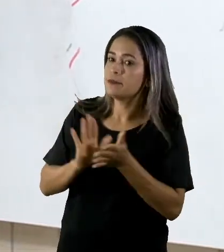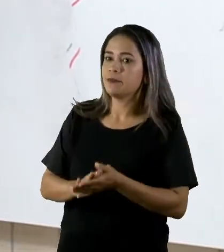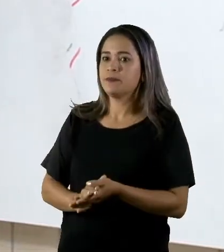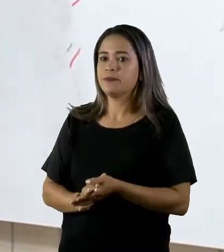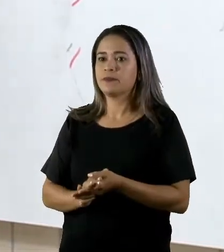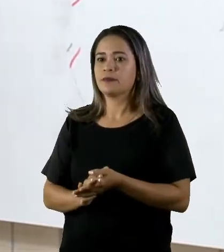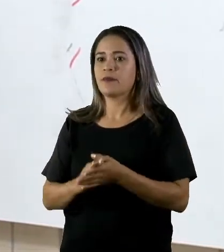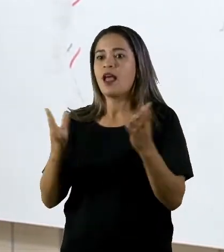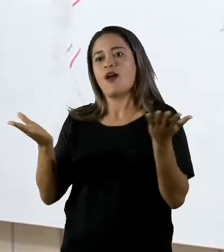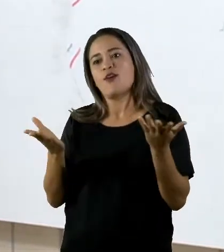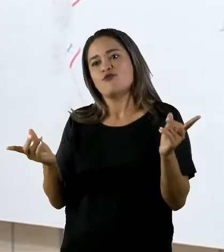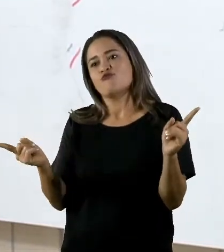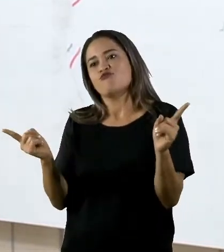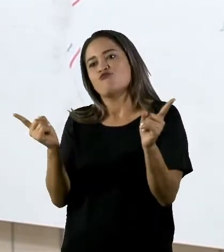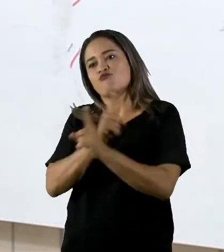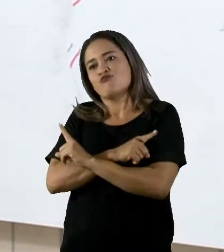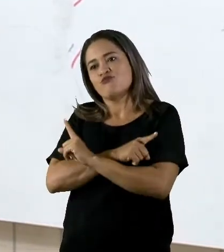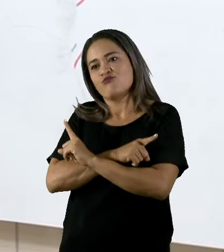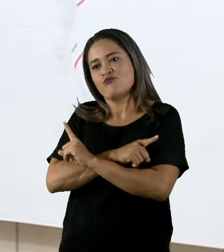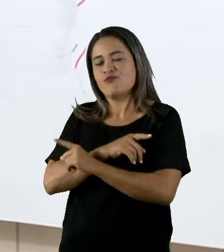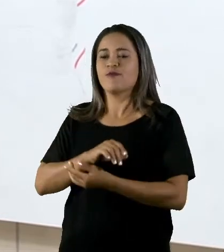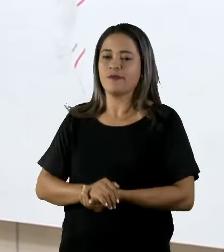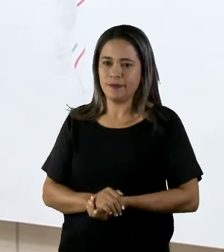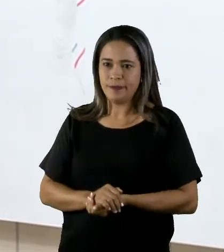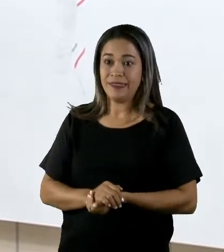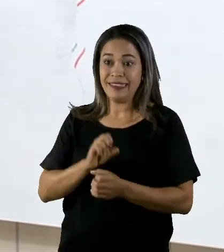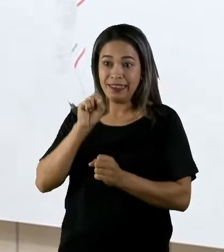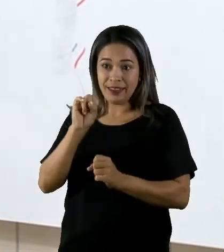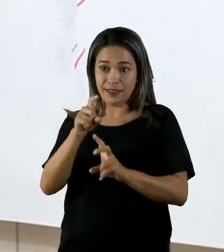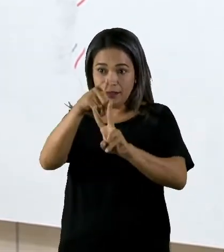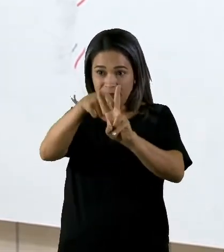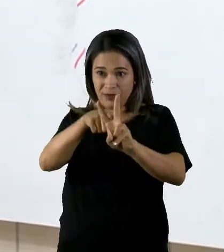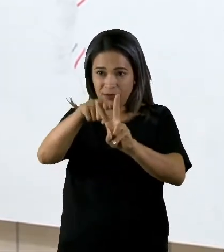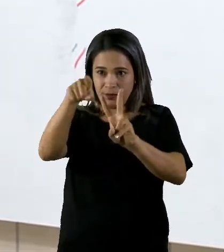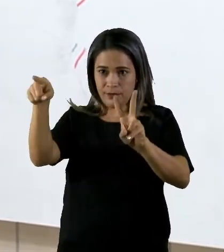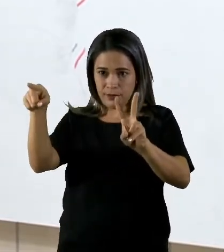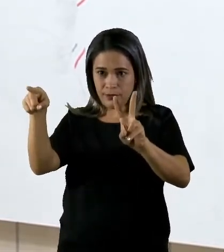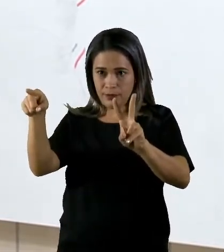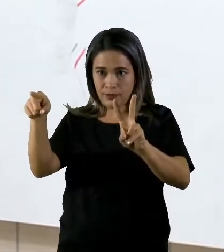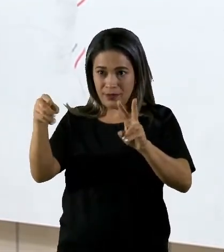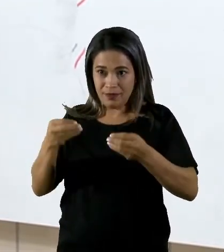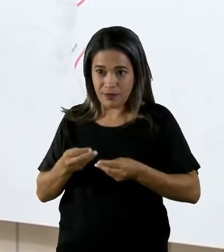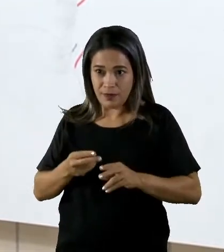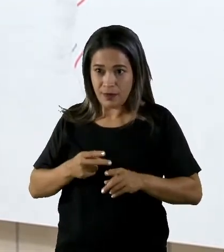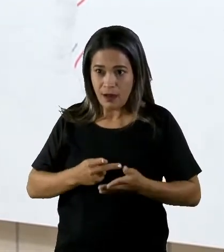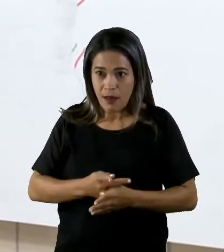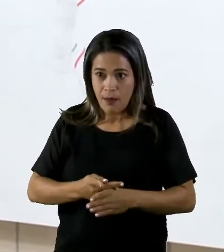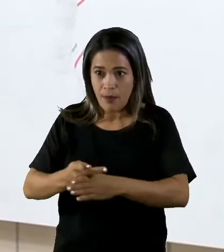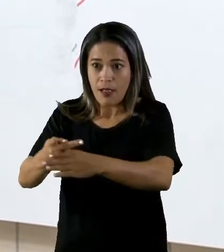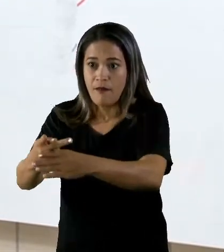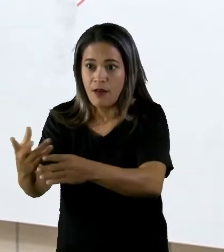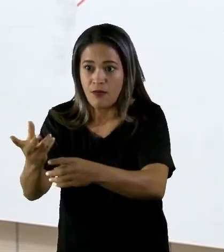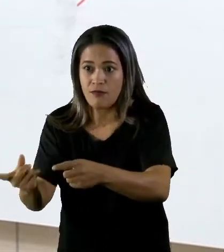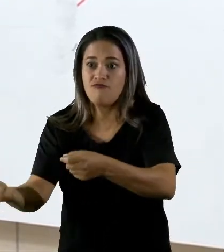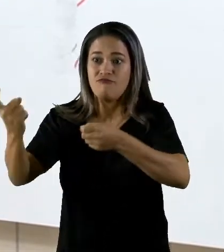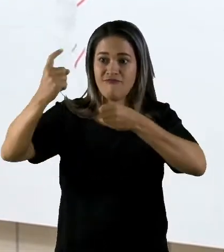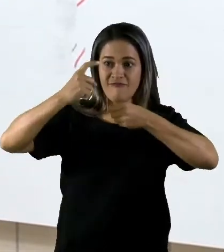operação inversa. Ou seja, se a raiz quer me levar para algum lugar e eu quero